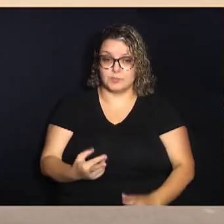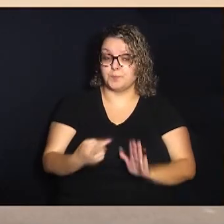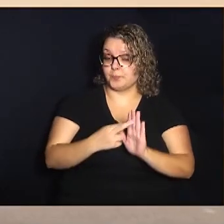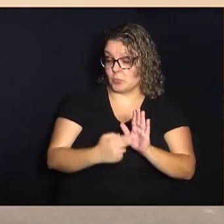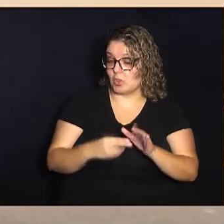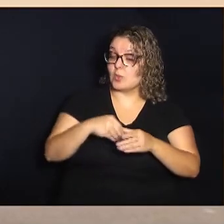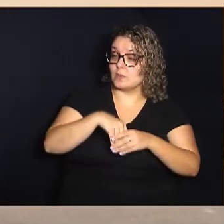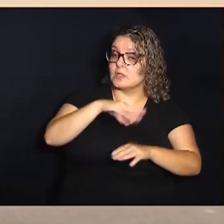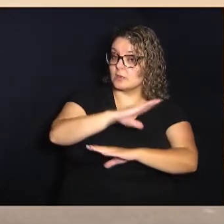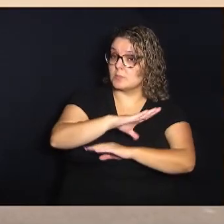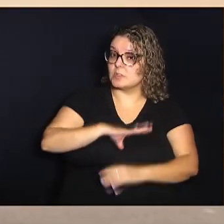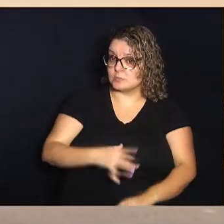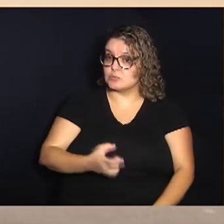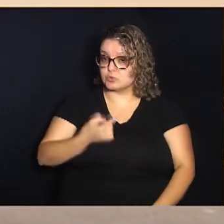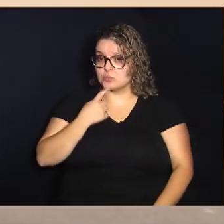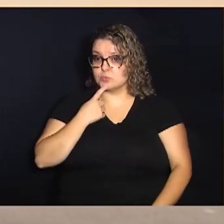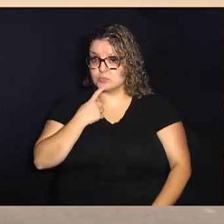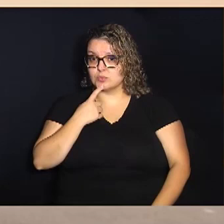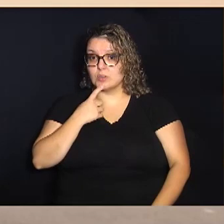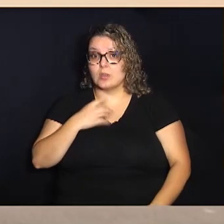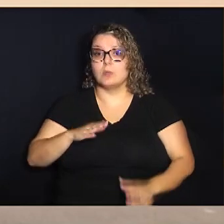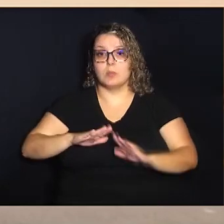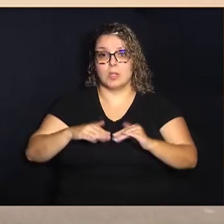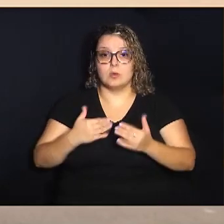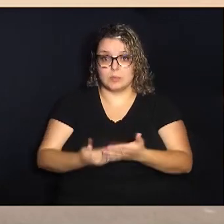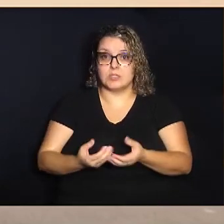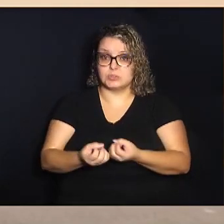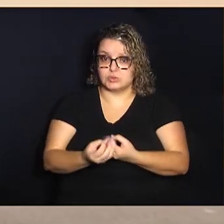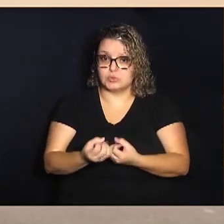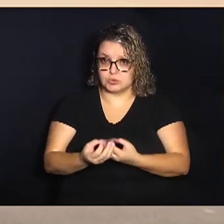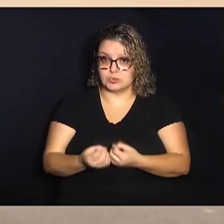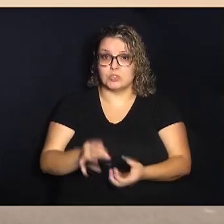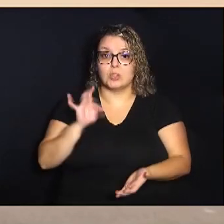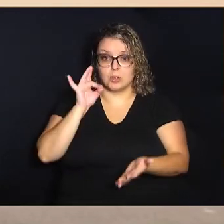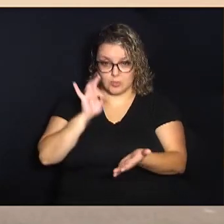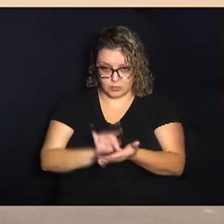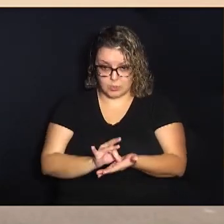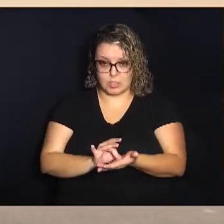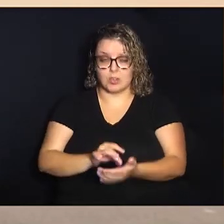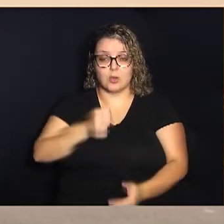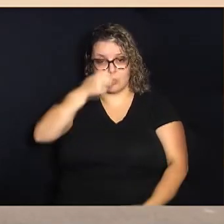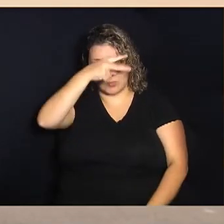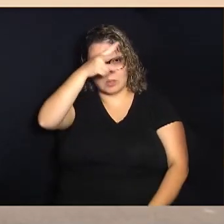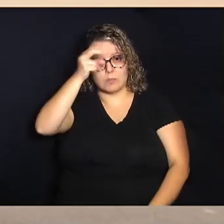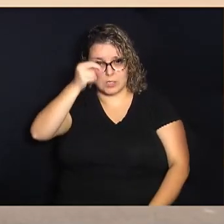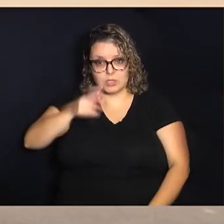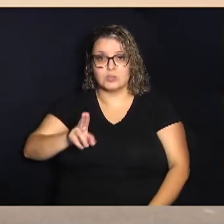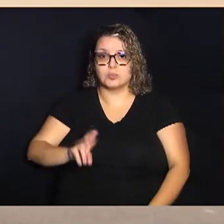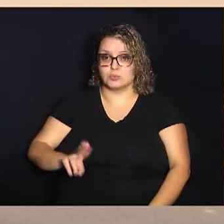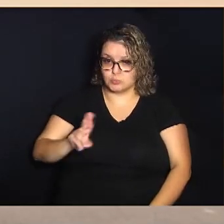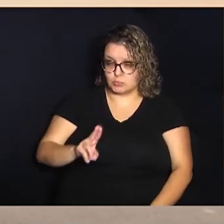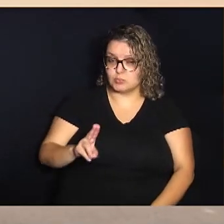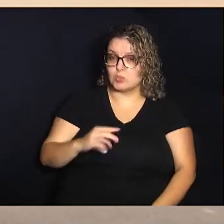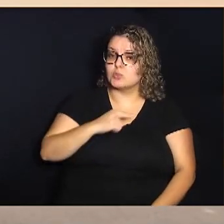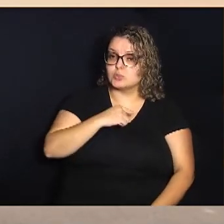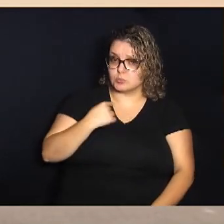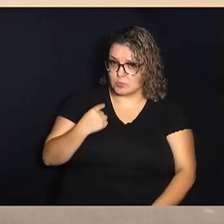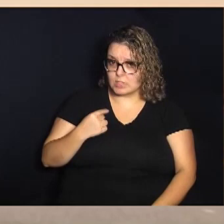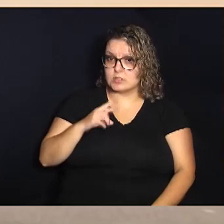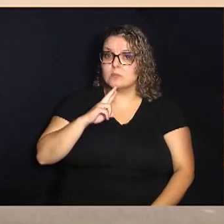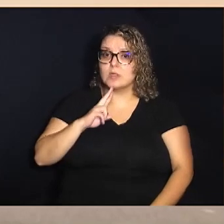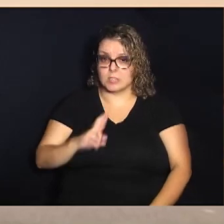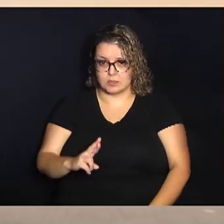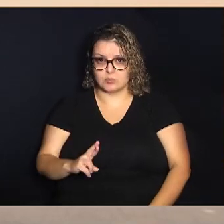Câmara Municipal de Campinas, para os requerimentos de informações oficiais ao prefeito, são aplicados os prazos para